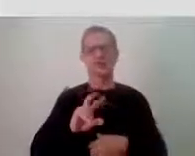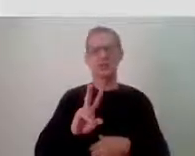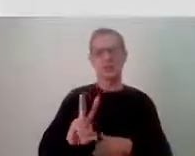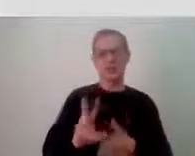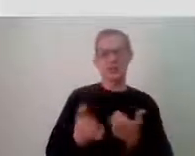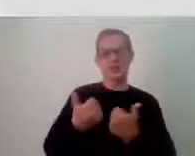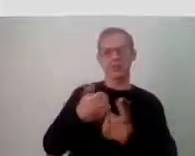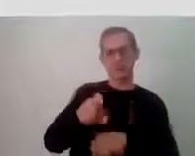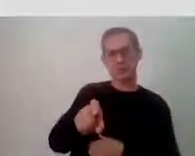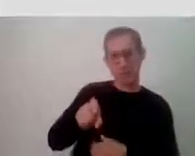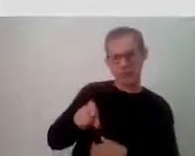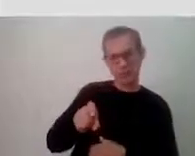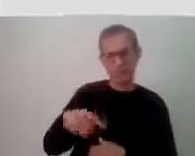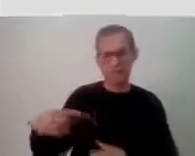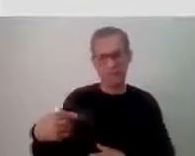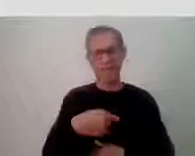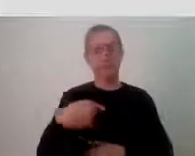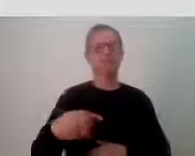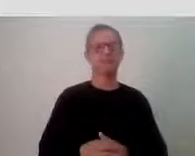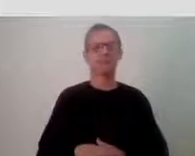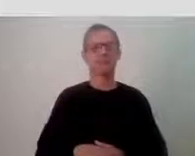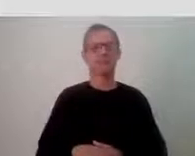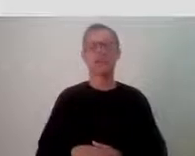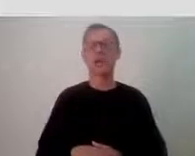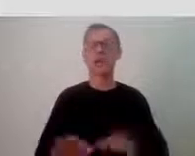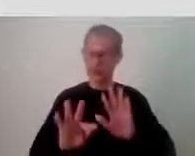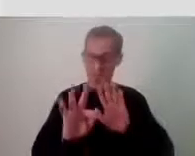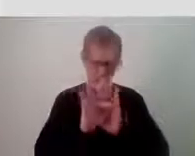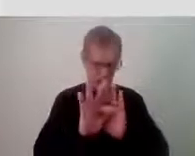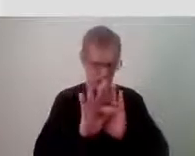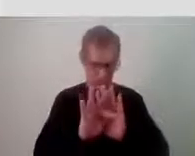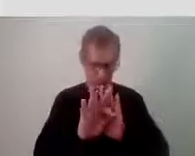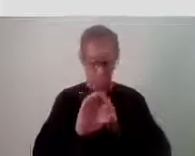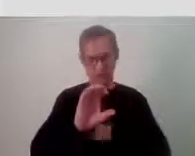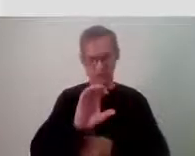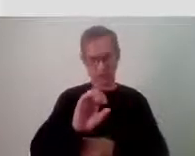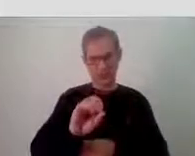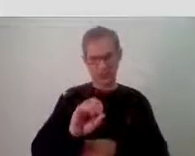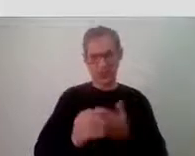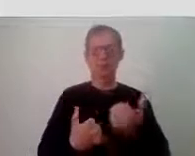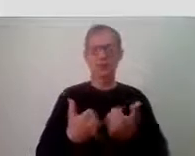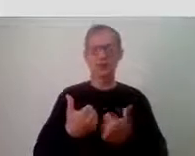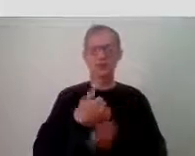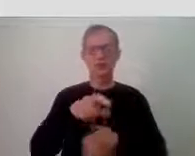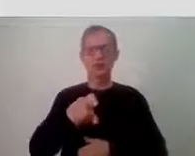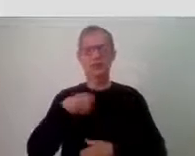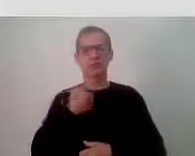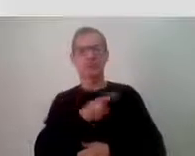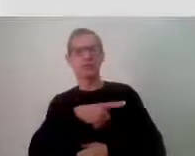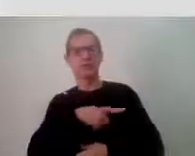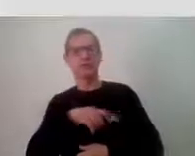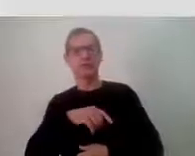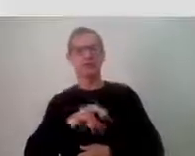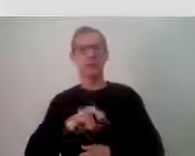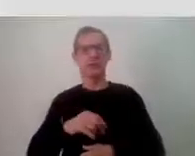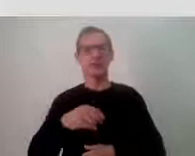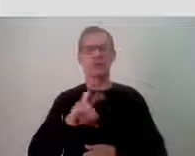do x, menos, isso é da fórmula, o 0 no lugar do x. E aí, nós vamos ter